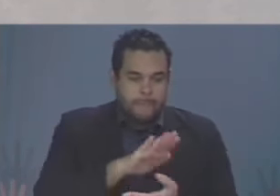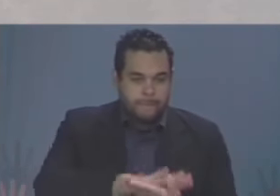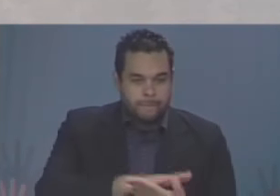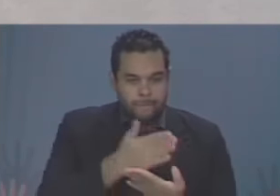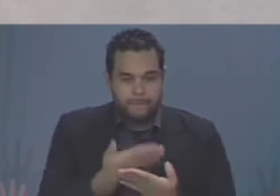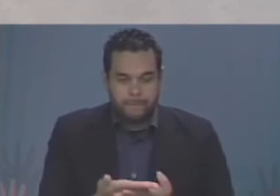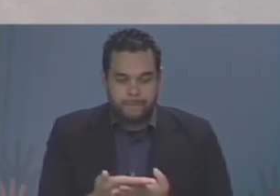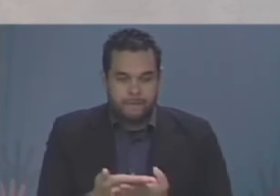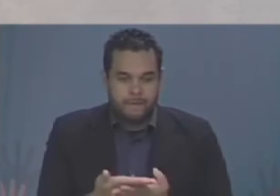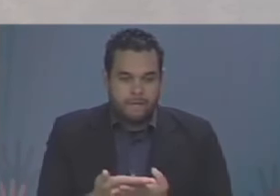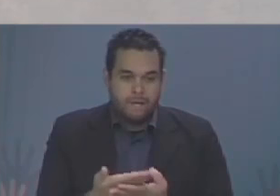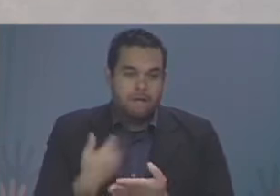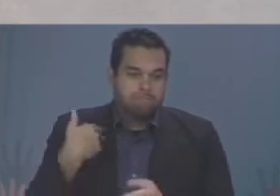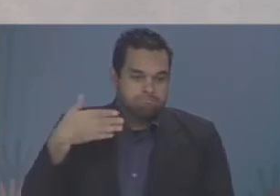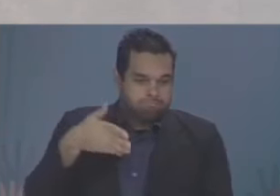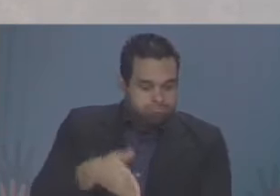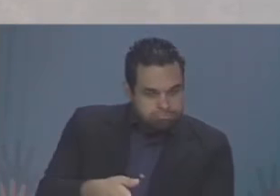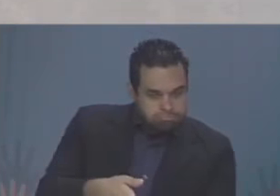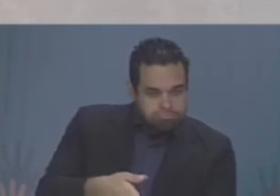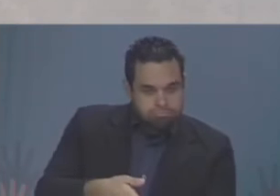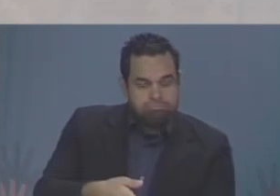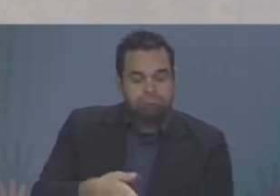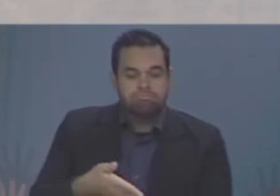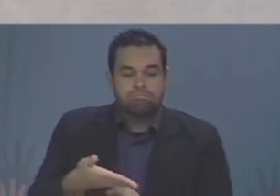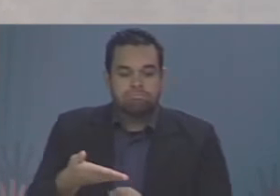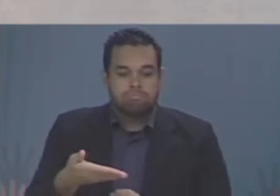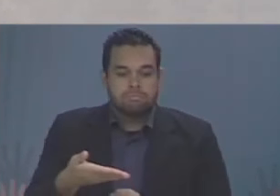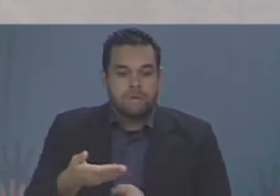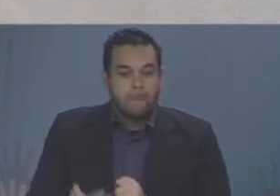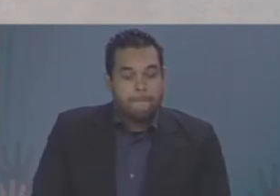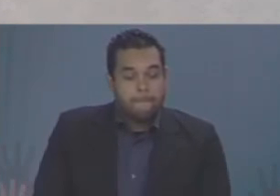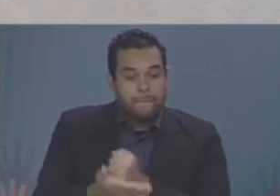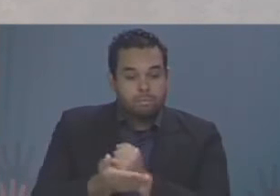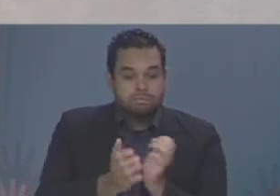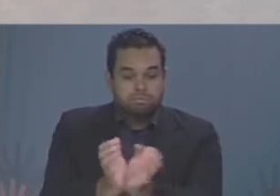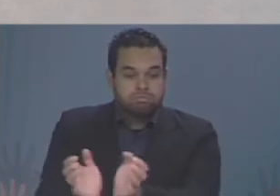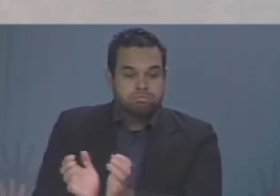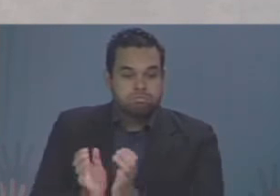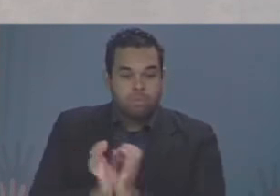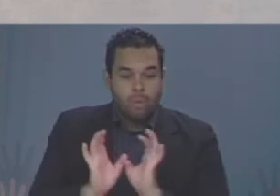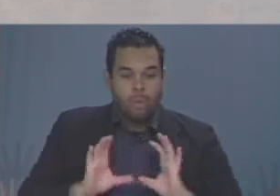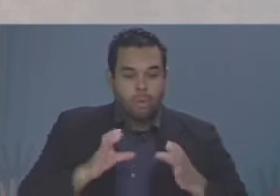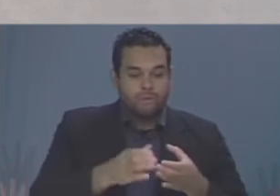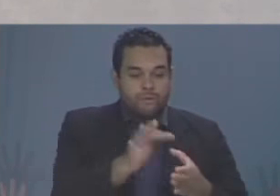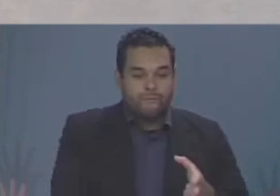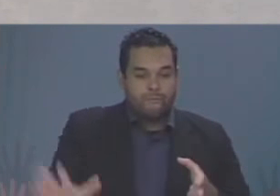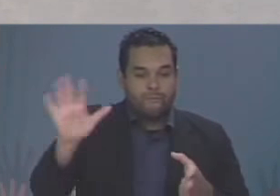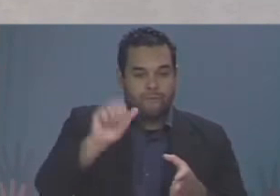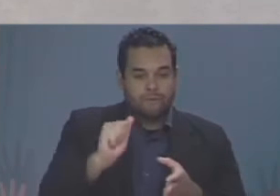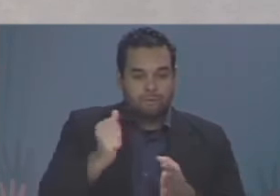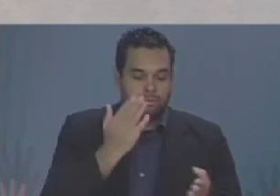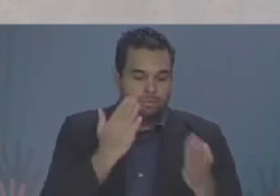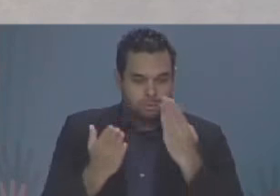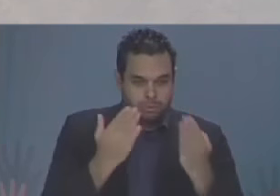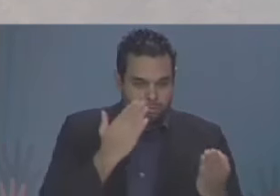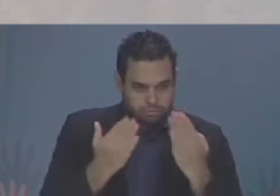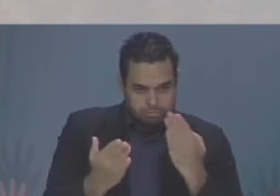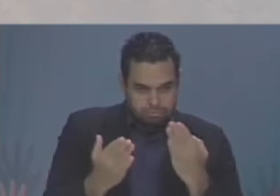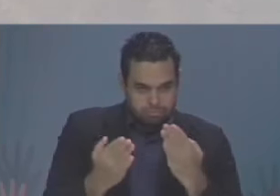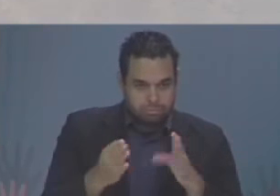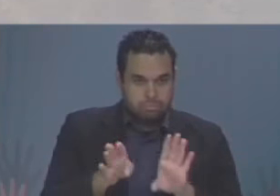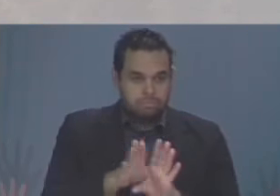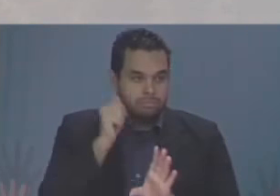intérpretes, né, que estão aqui presentes, e com apoio das equipes do Conselho Federal de Psicologia, representadas